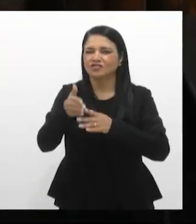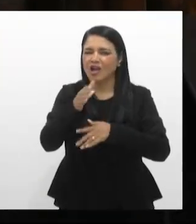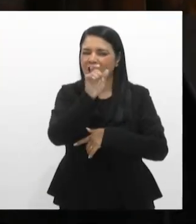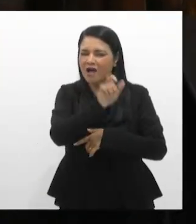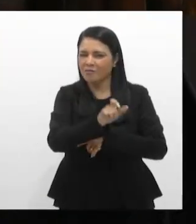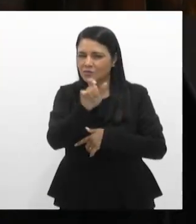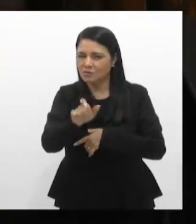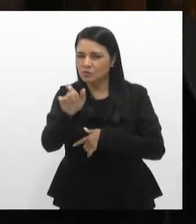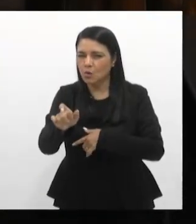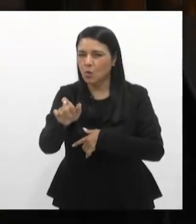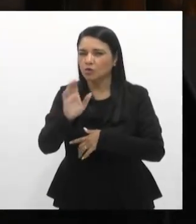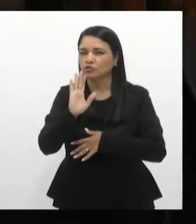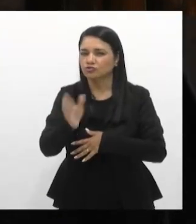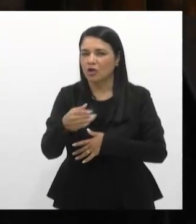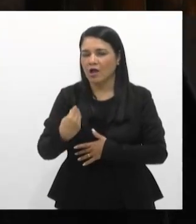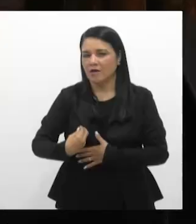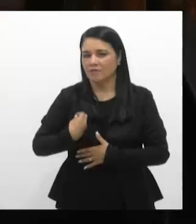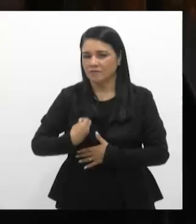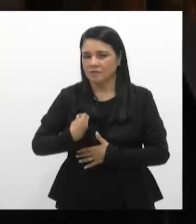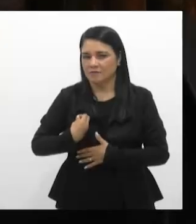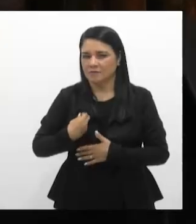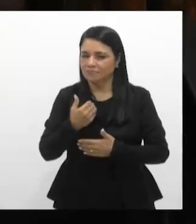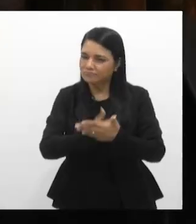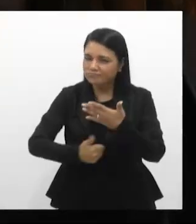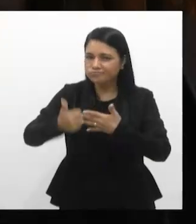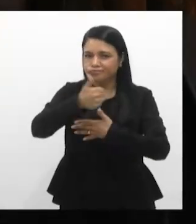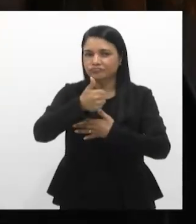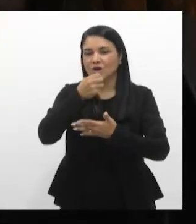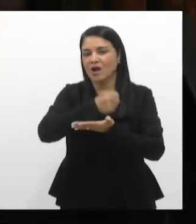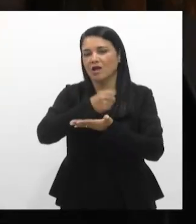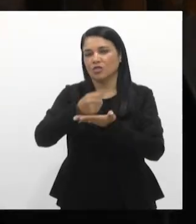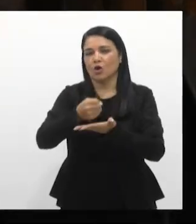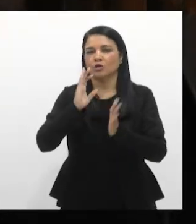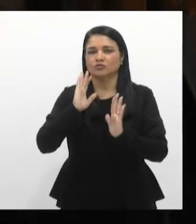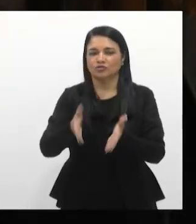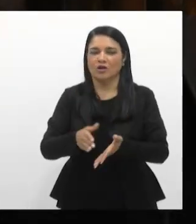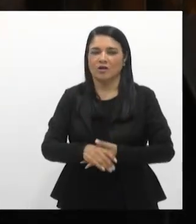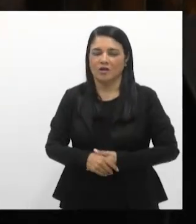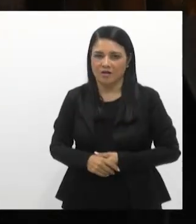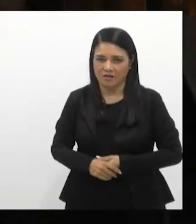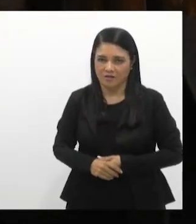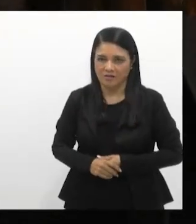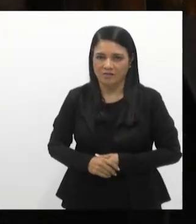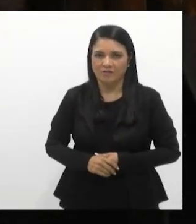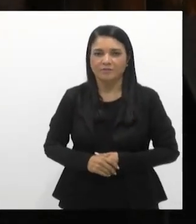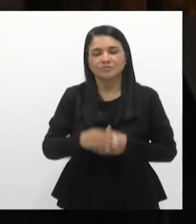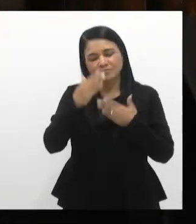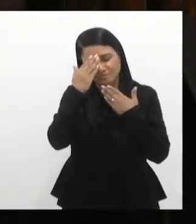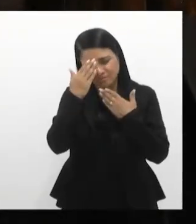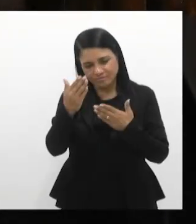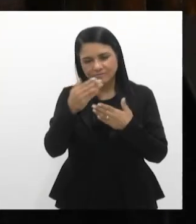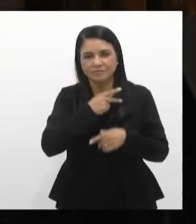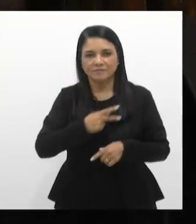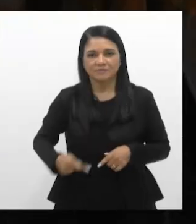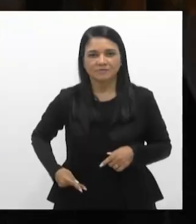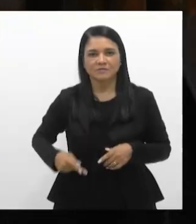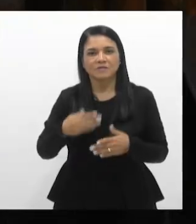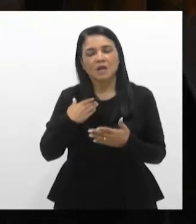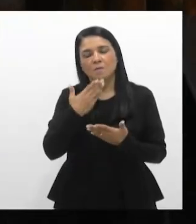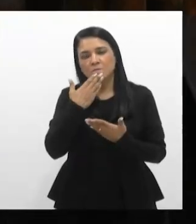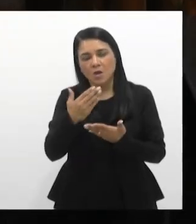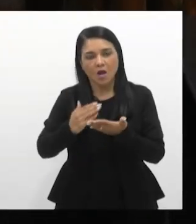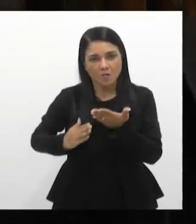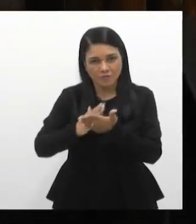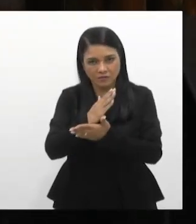de privilégio nessa sociedade, que são os cartórios. Muito obrigada, senhor presidente, peço a aprovação e sensibilidade dessa